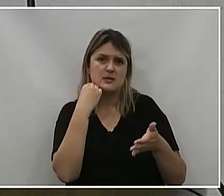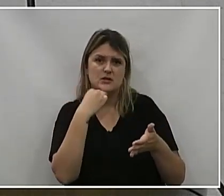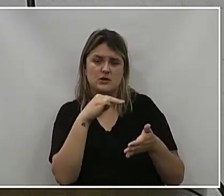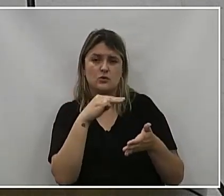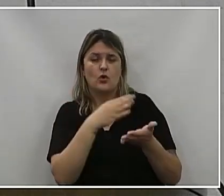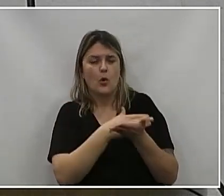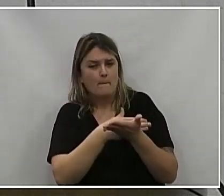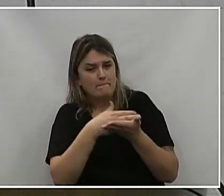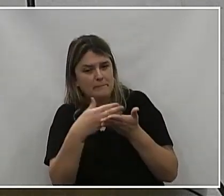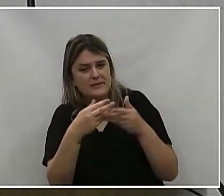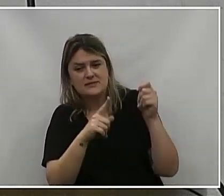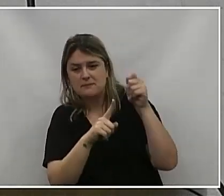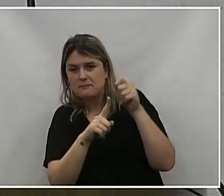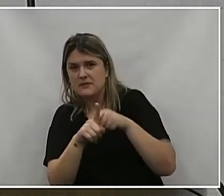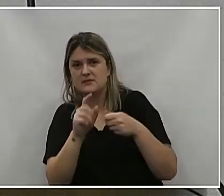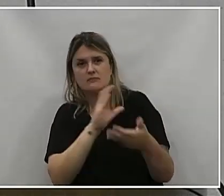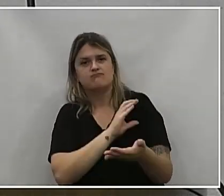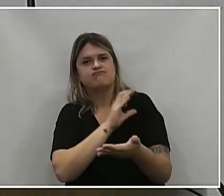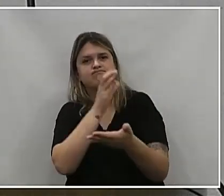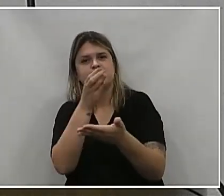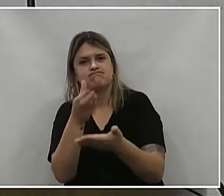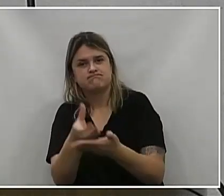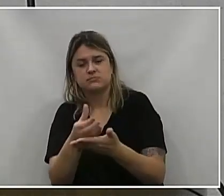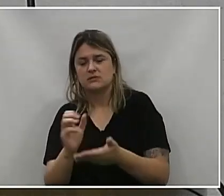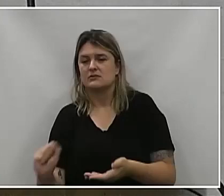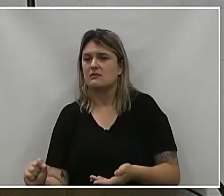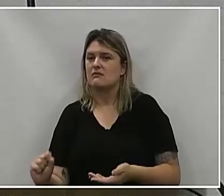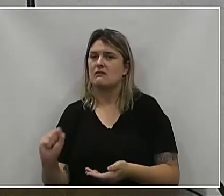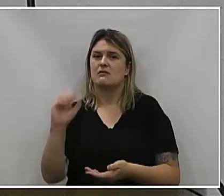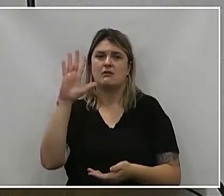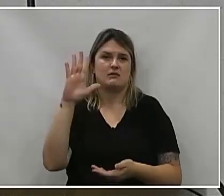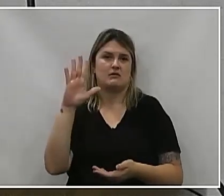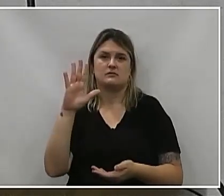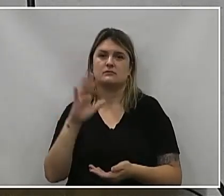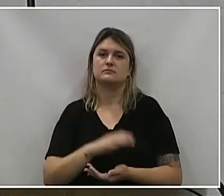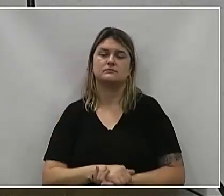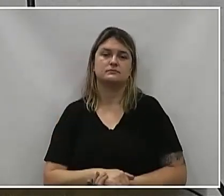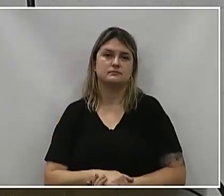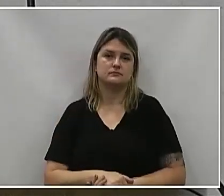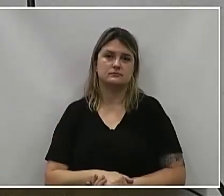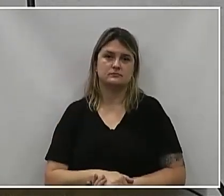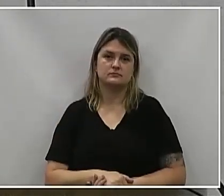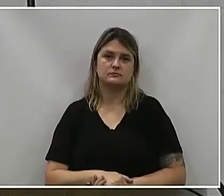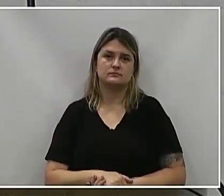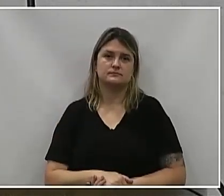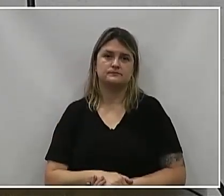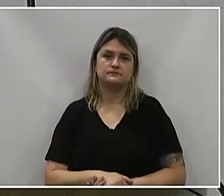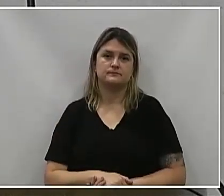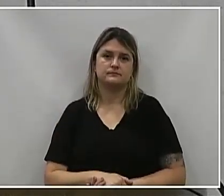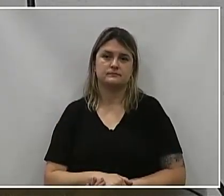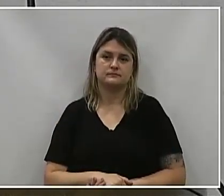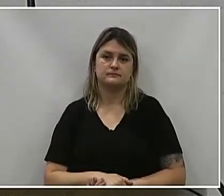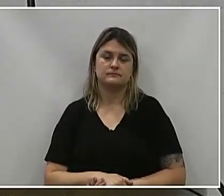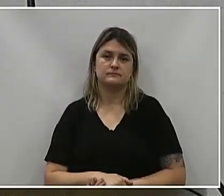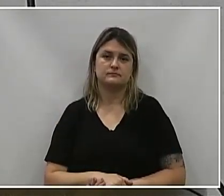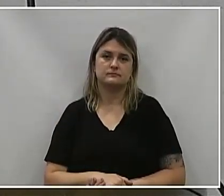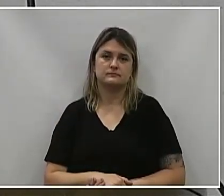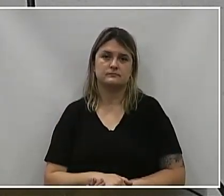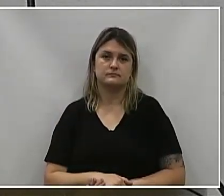recebendo uma taxa de reajuste na ordem de 31%. Então, ele passaria praticamente